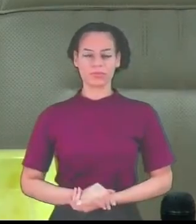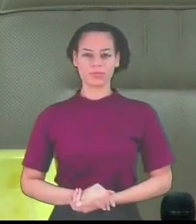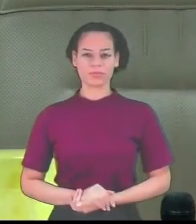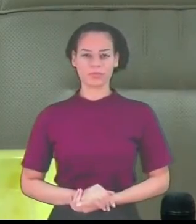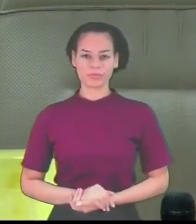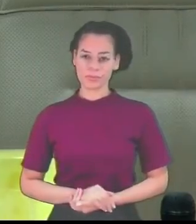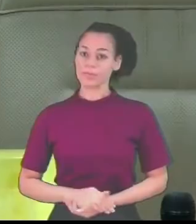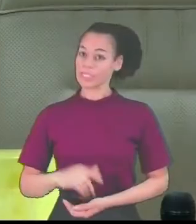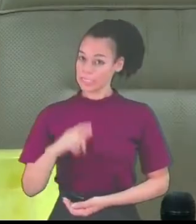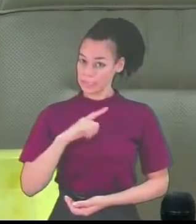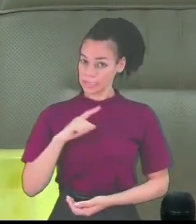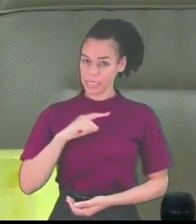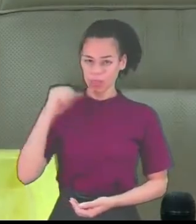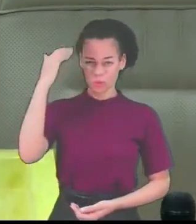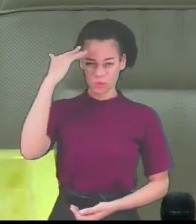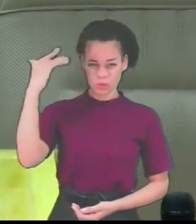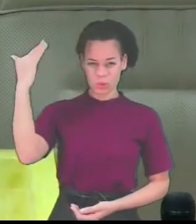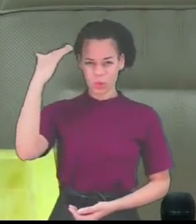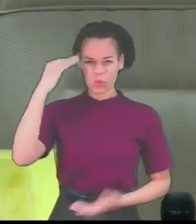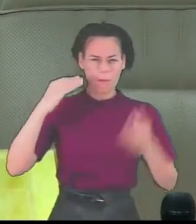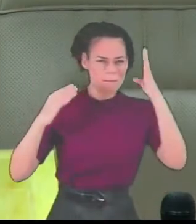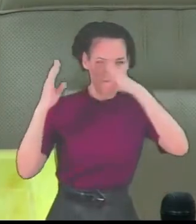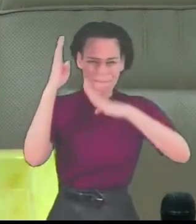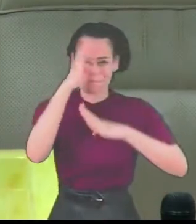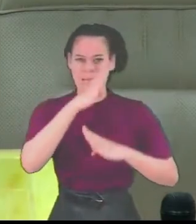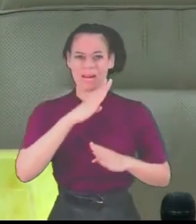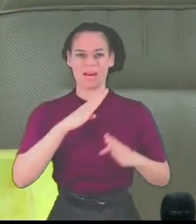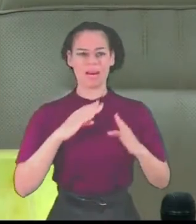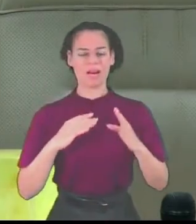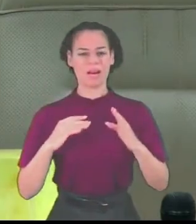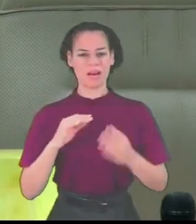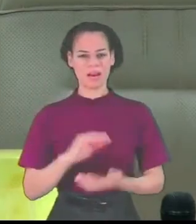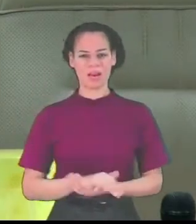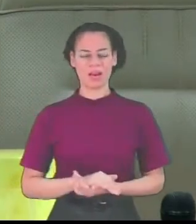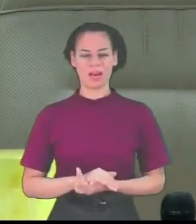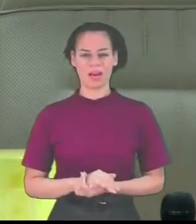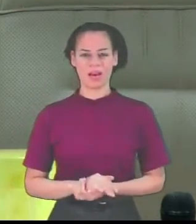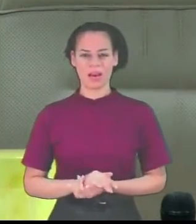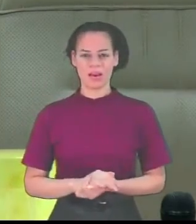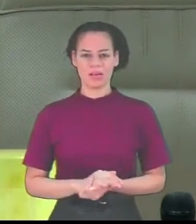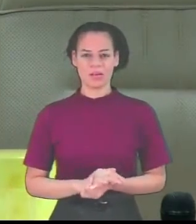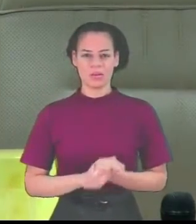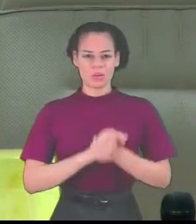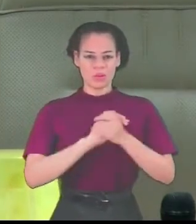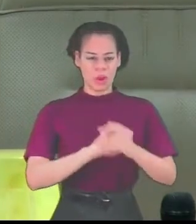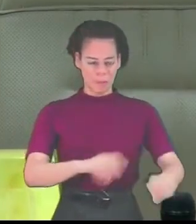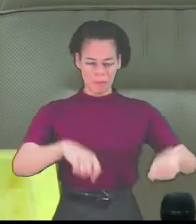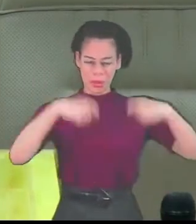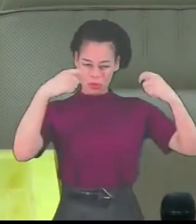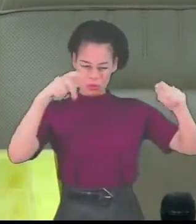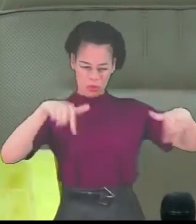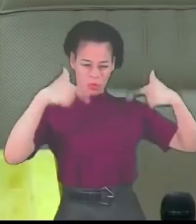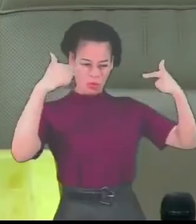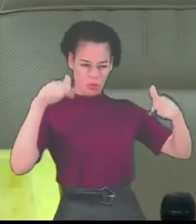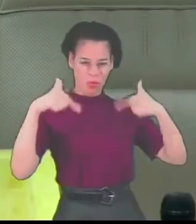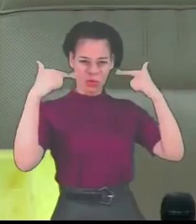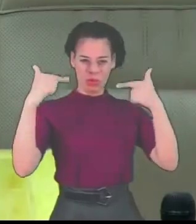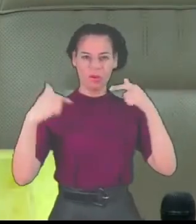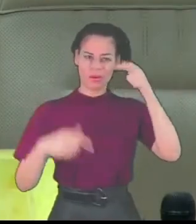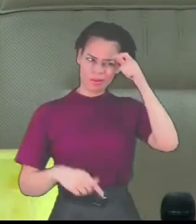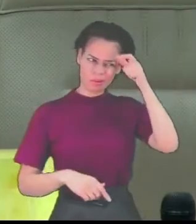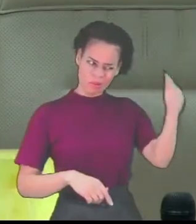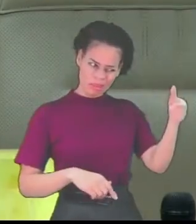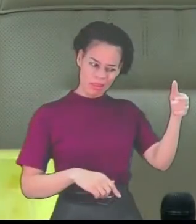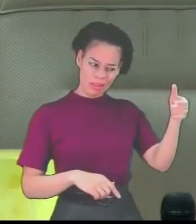não existem sonhos malignos e setas malignas de Satanás não